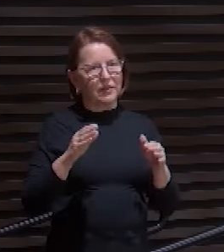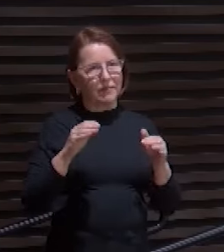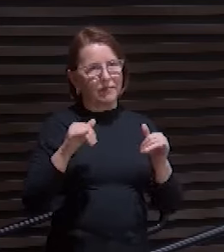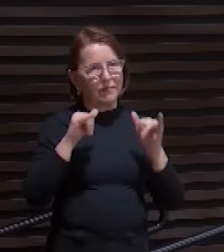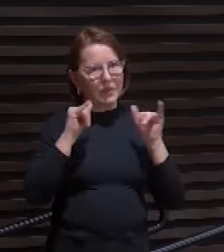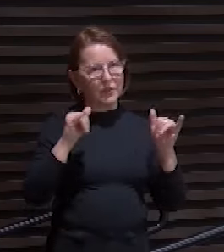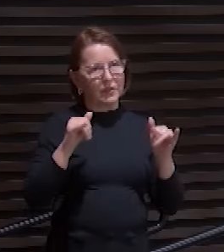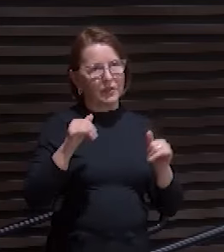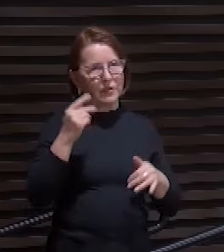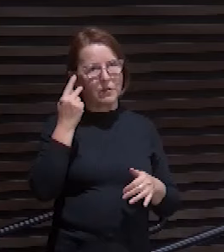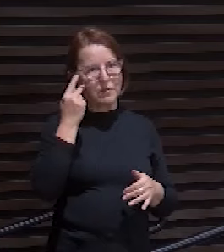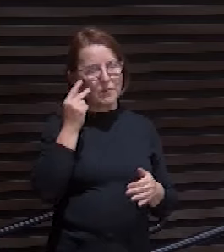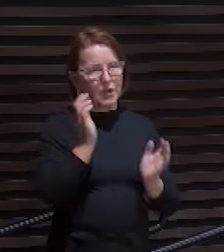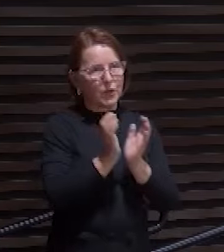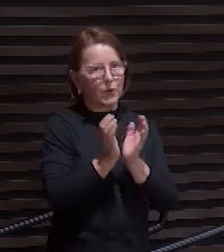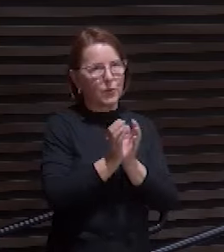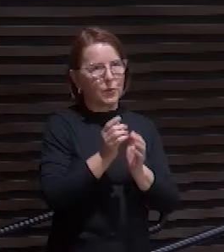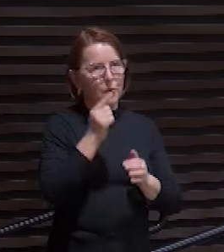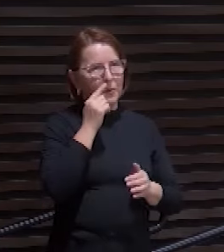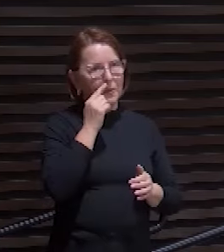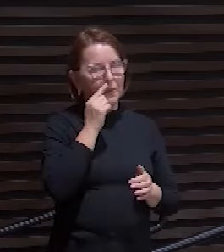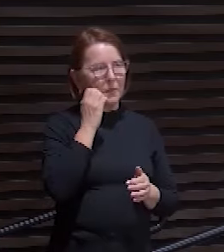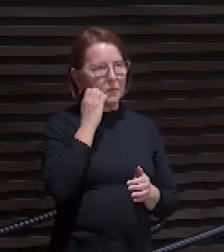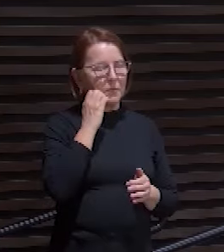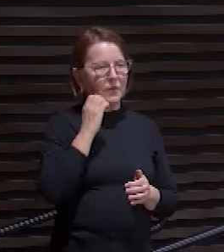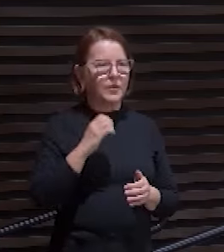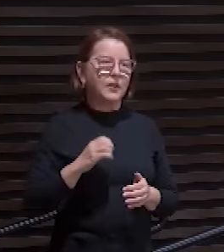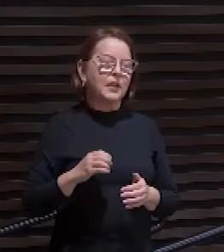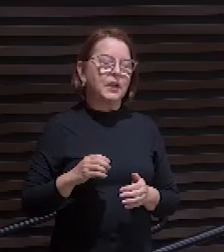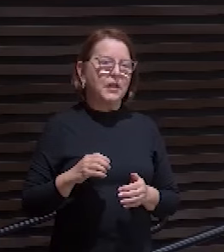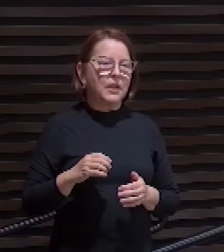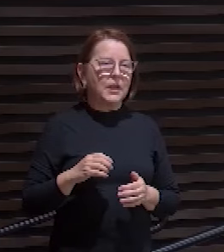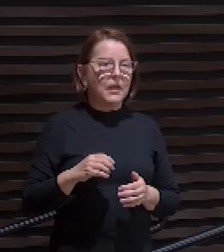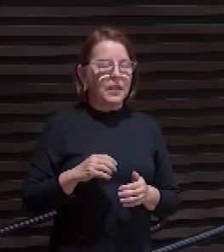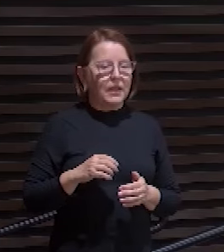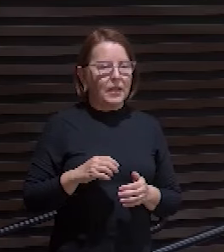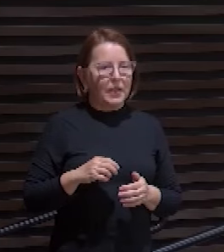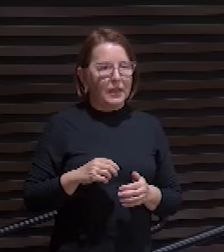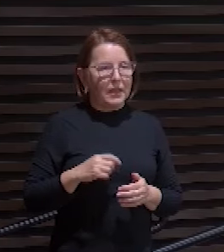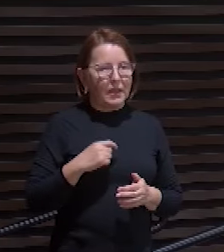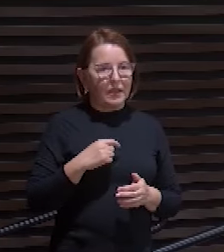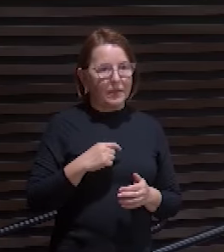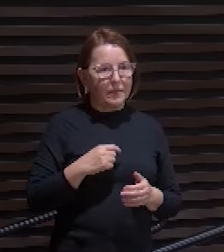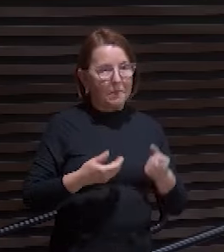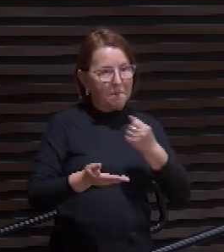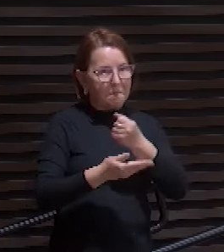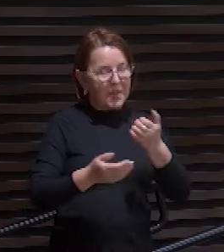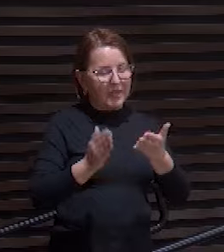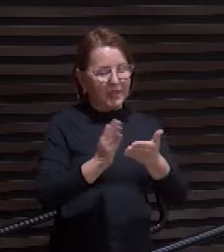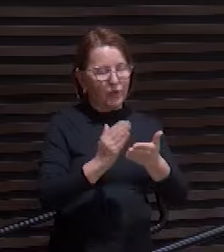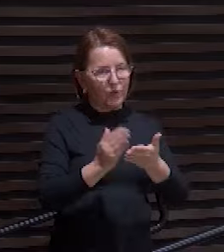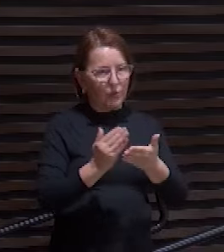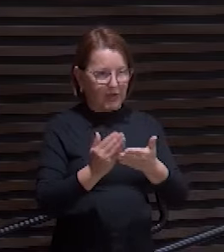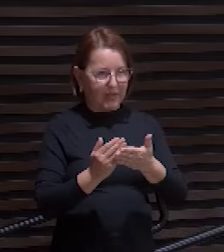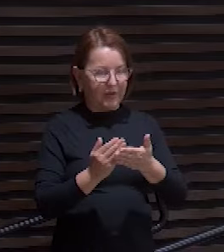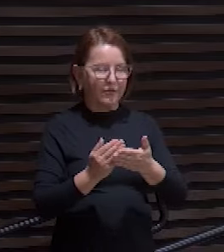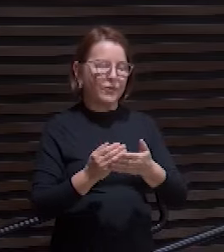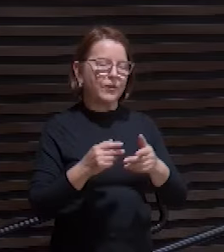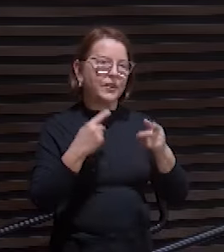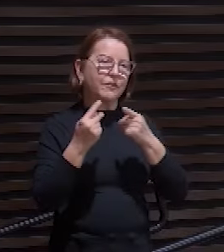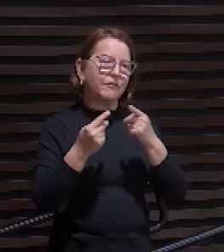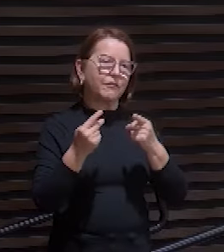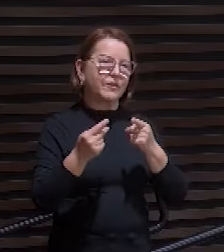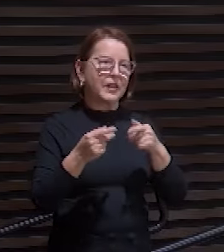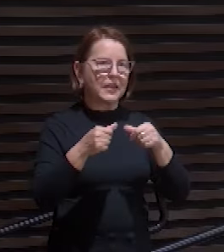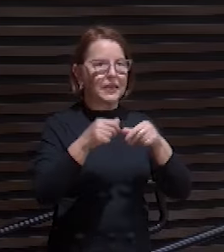livro de um irmão que já esteve aqui, pregando aqui na nossa comunidade, Wilson Porte Jr. E ele falou sobre